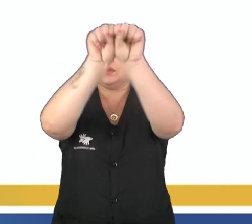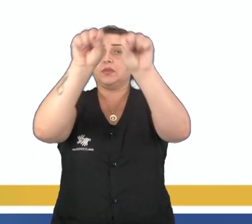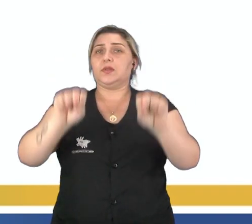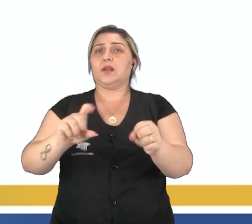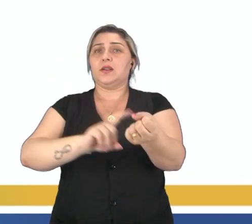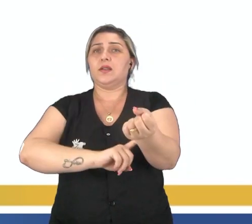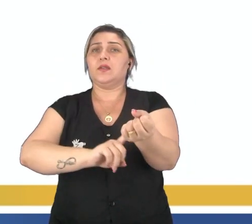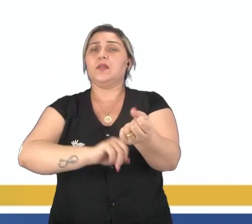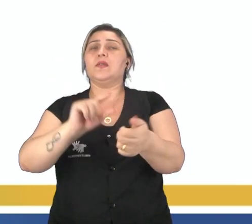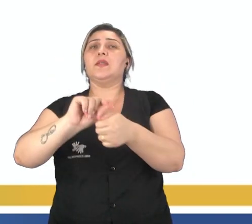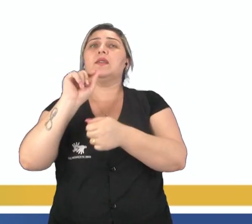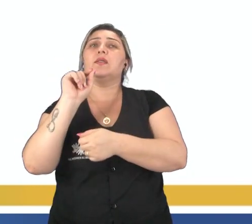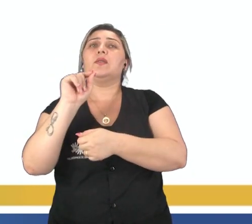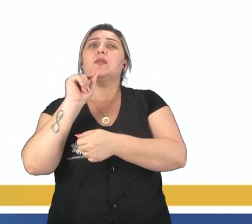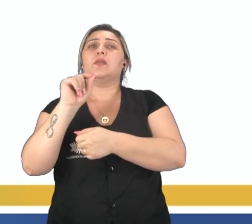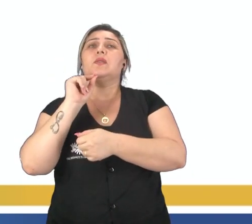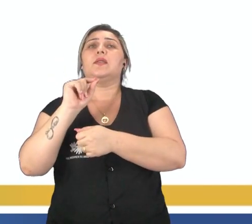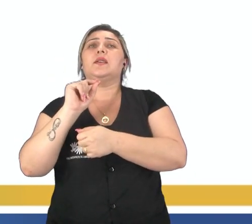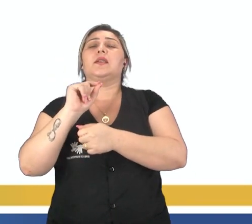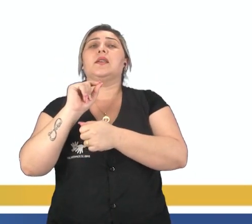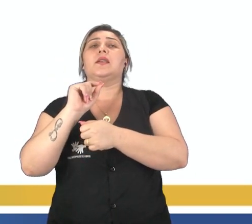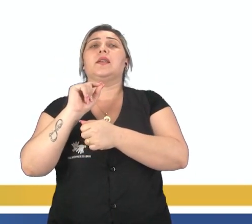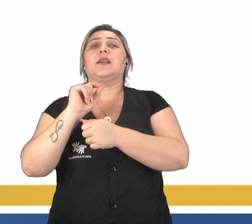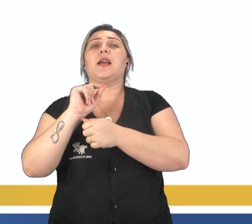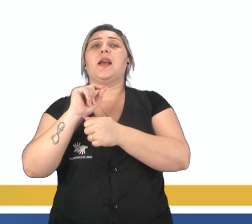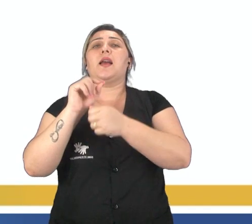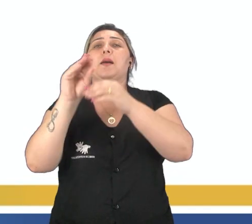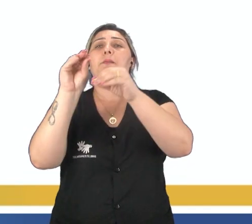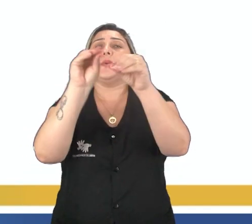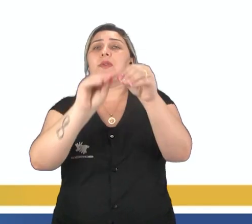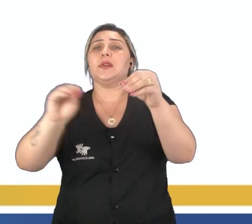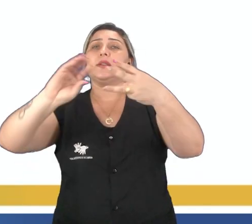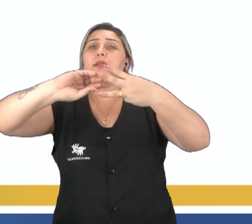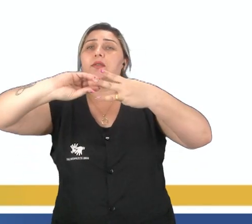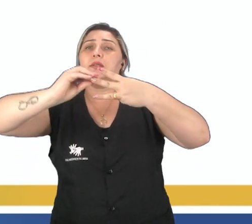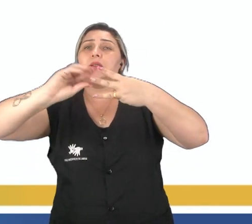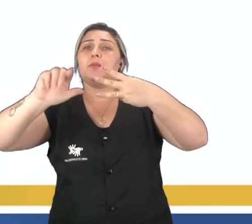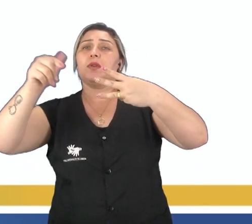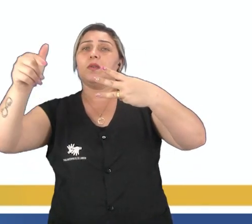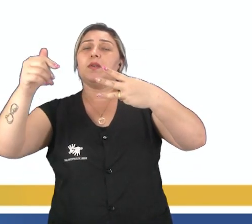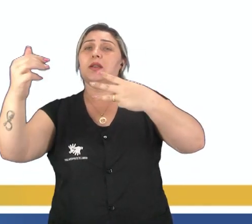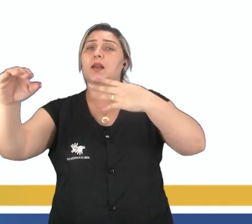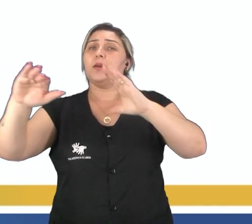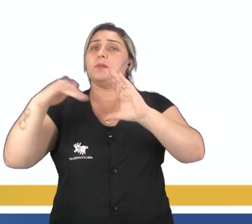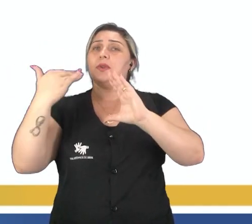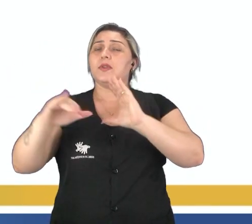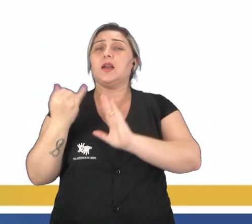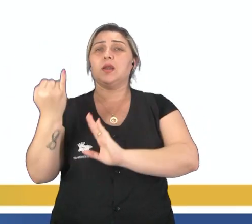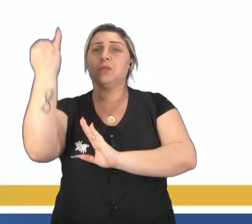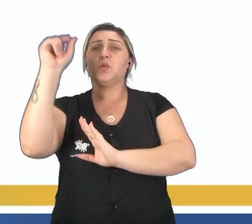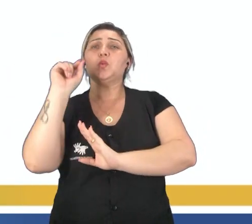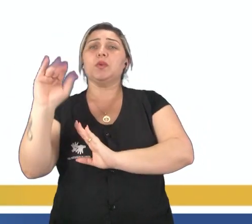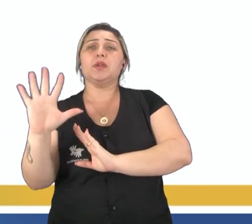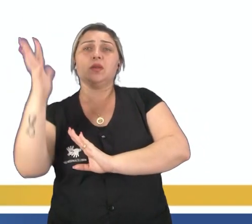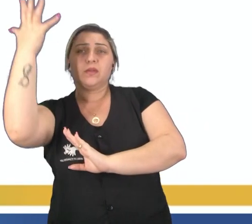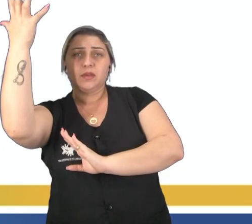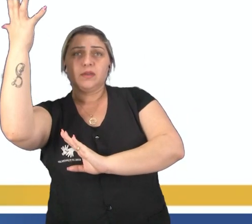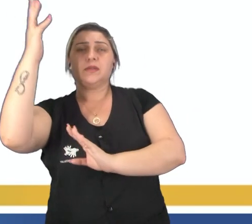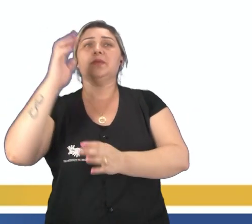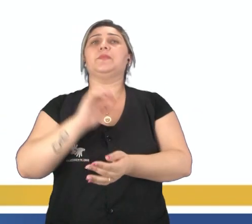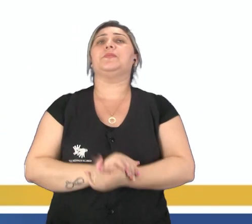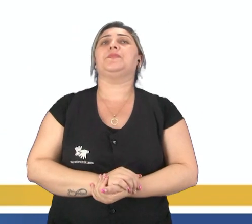o quê? Eles vão acabar enviando de uma célula para outra as mensagens que são importantes do que está acontecendo naquele exato